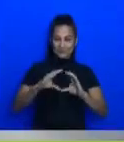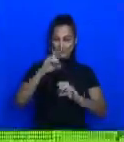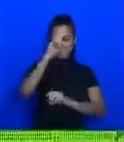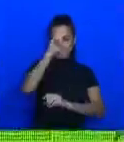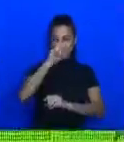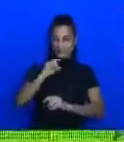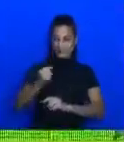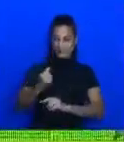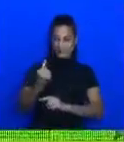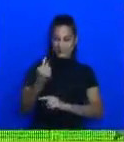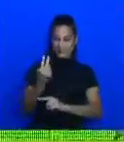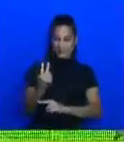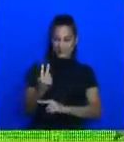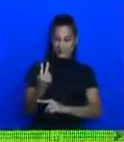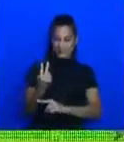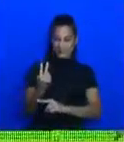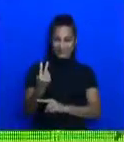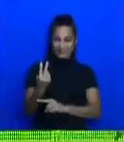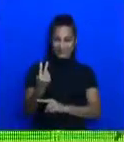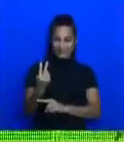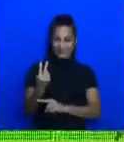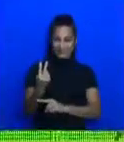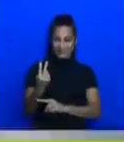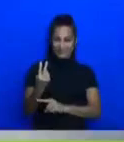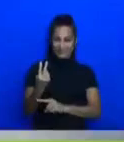Bola amarela, número 2.